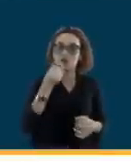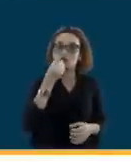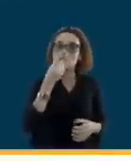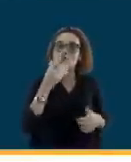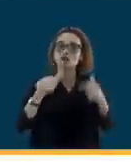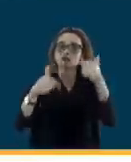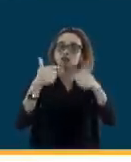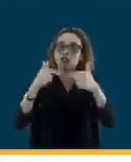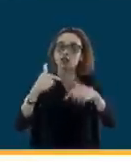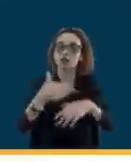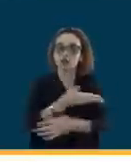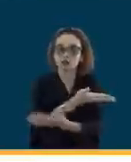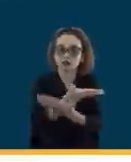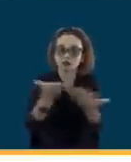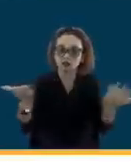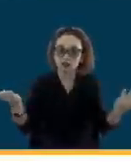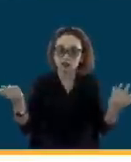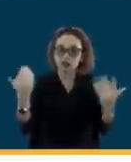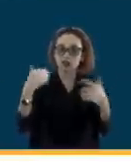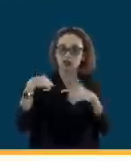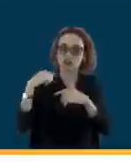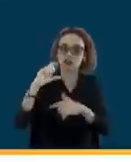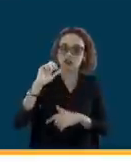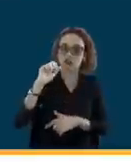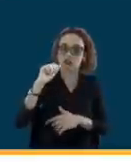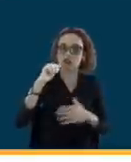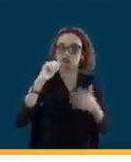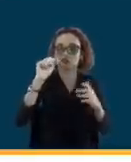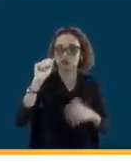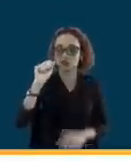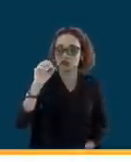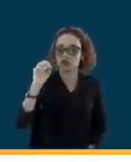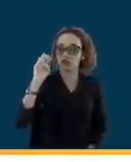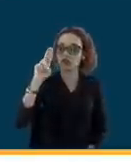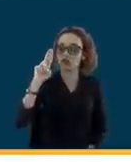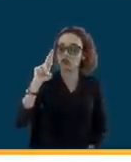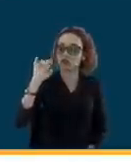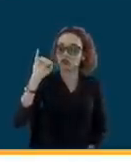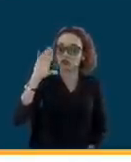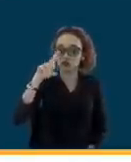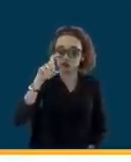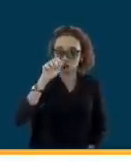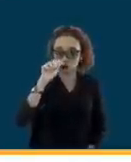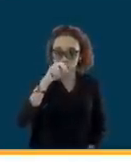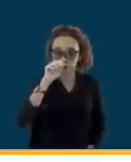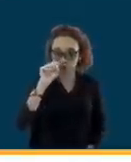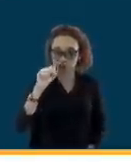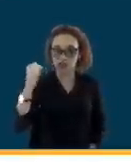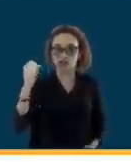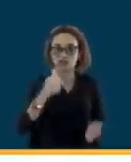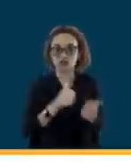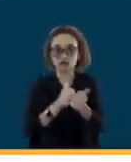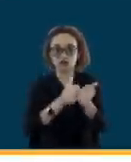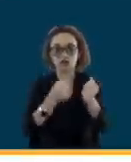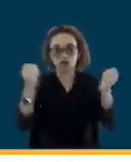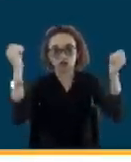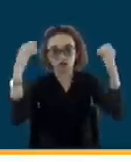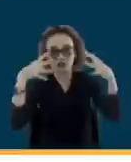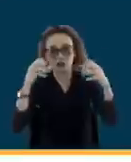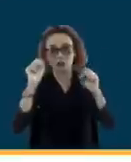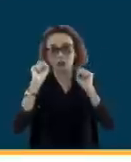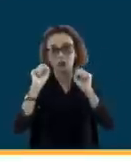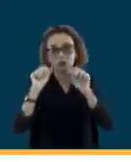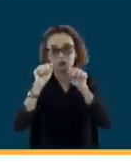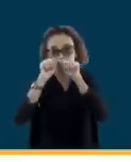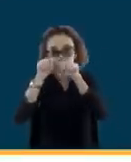Que os nossos orixás, os nossos guias de luz possam proteger. A gente tem um bom curso durante a